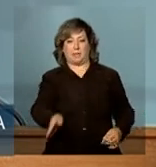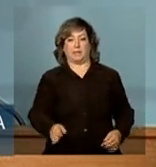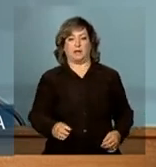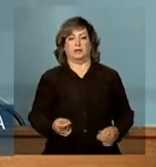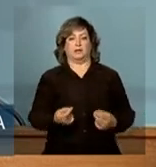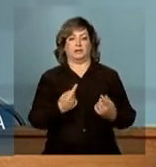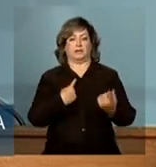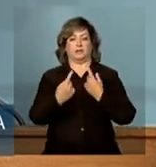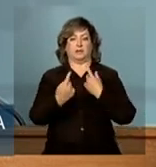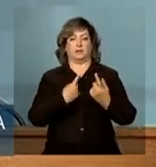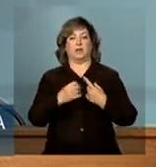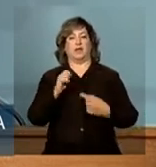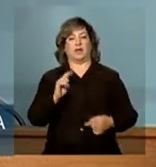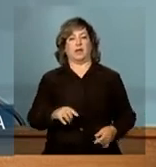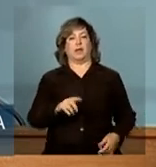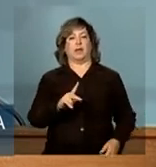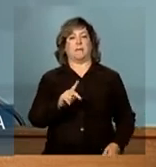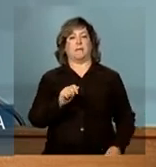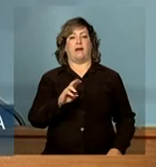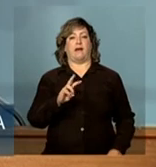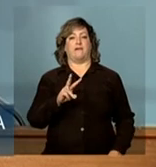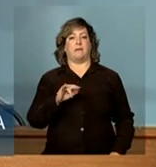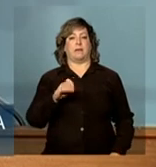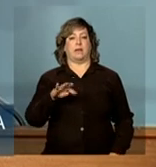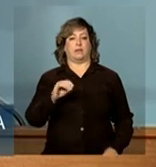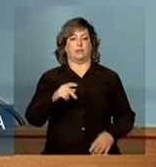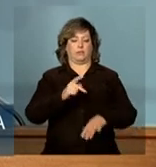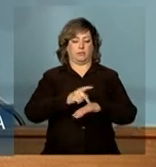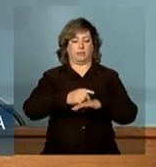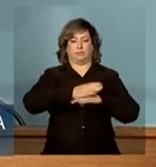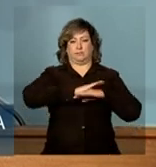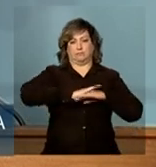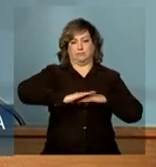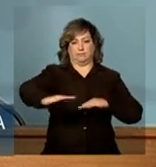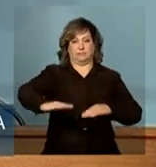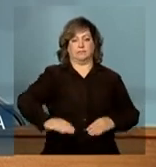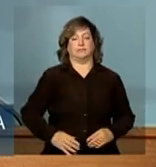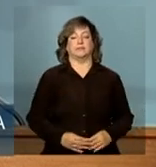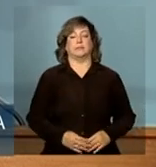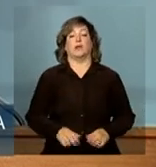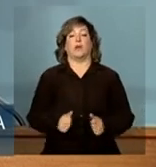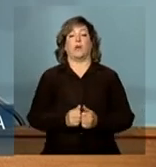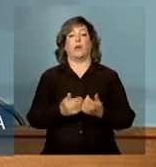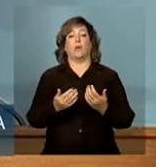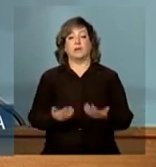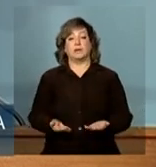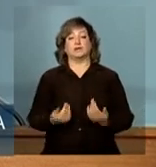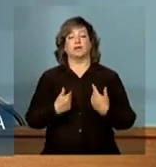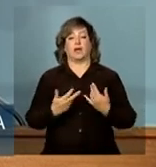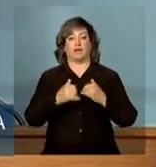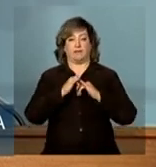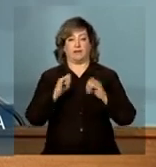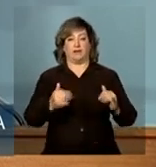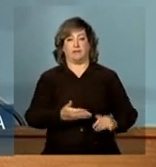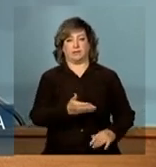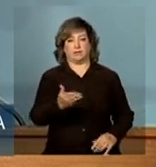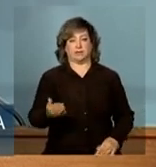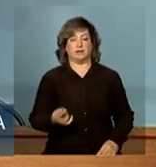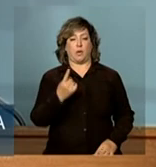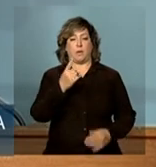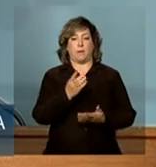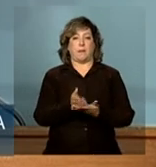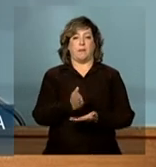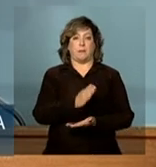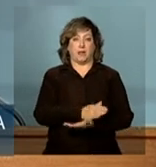transporte é a pavimentação asfáltica. Com isso, eu quero dizer para os senhores que uma parte